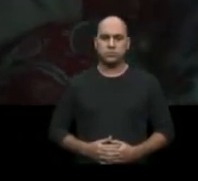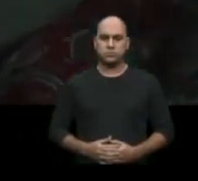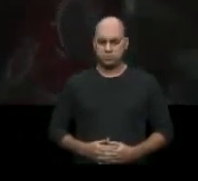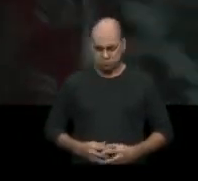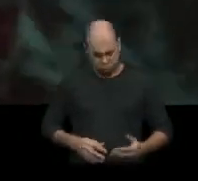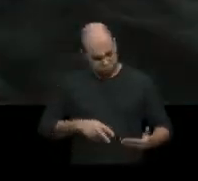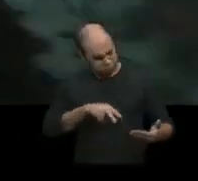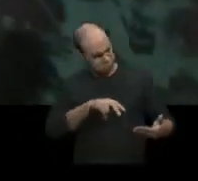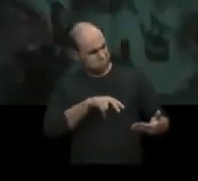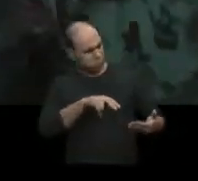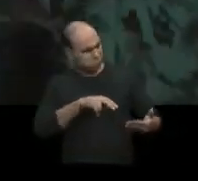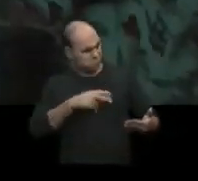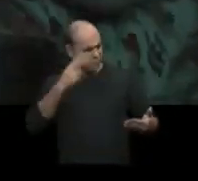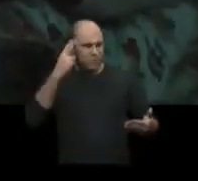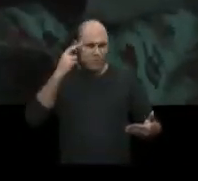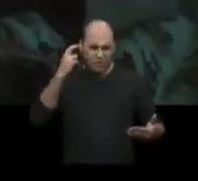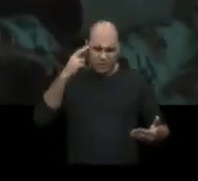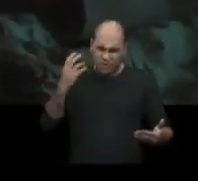Wanderlei?